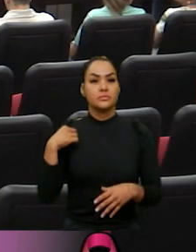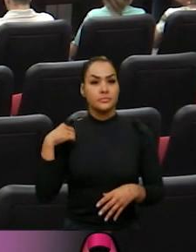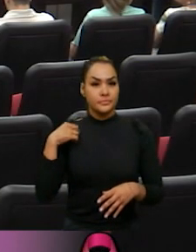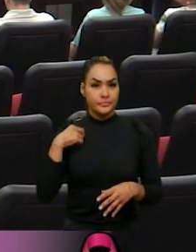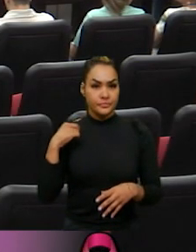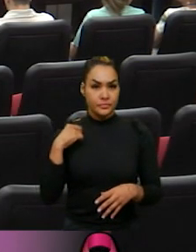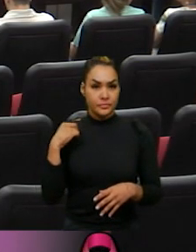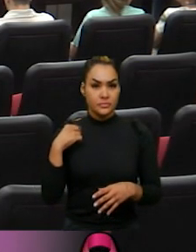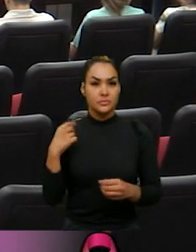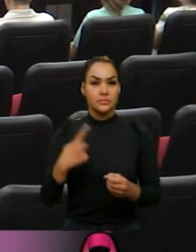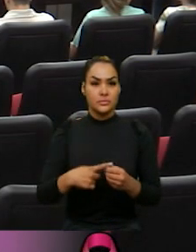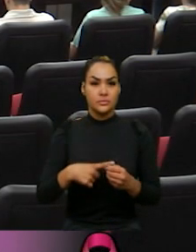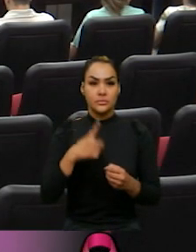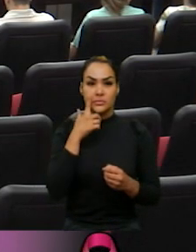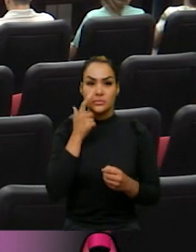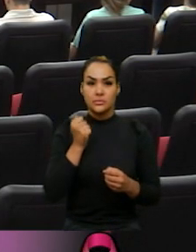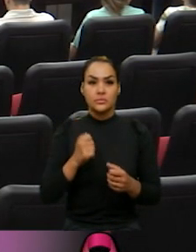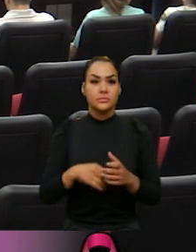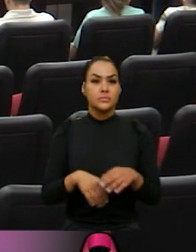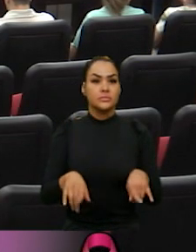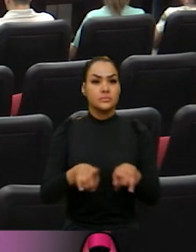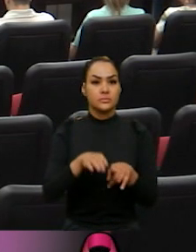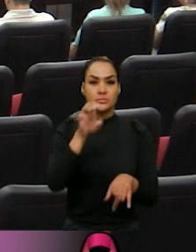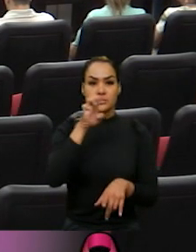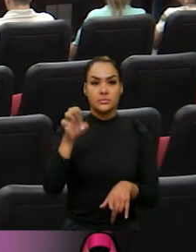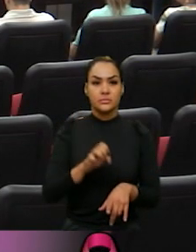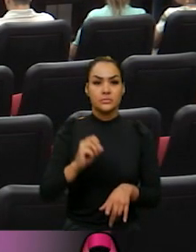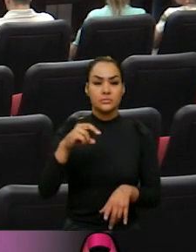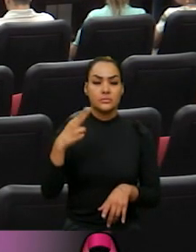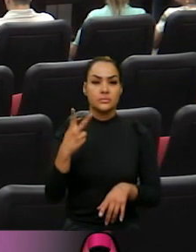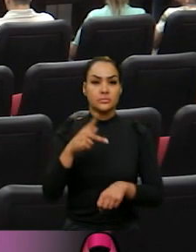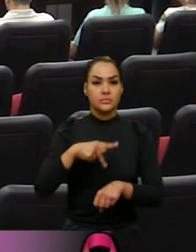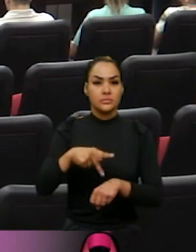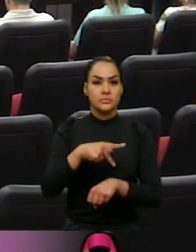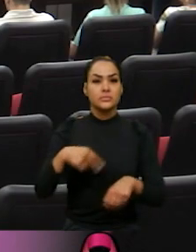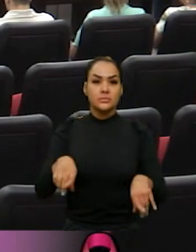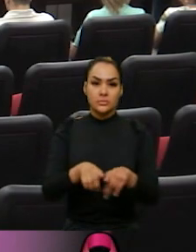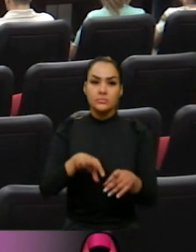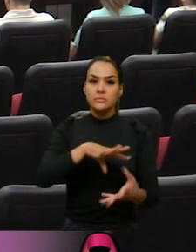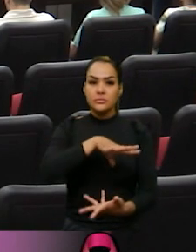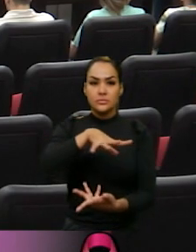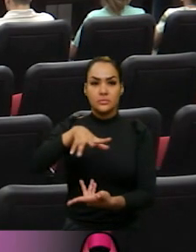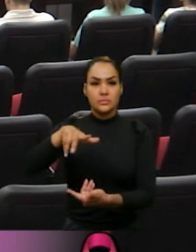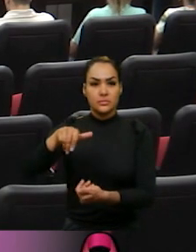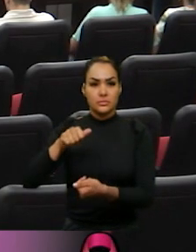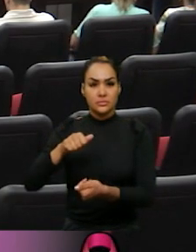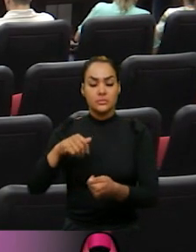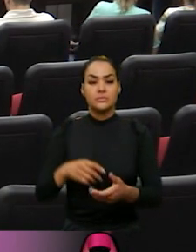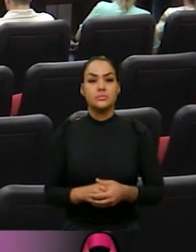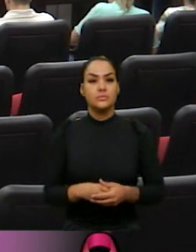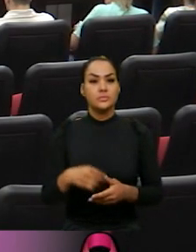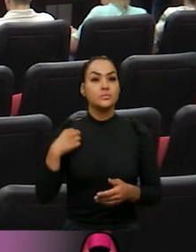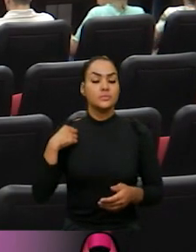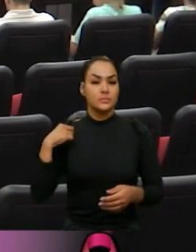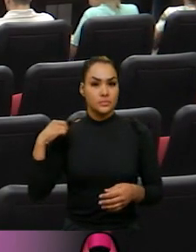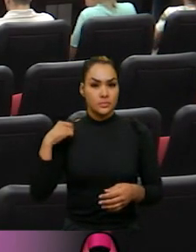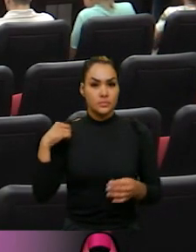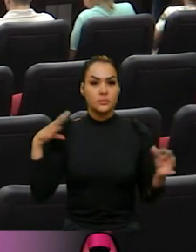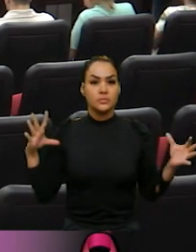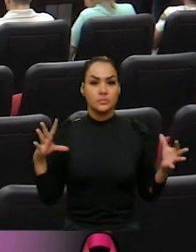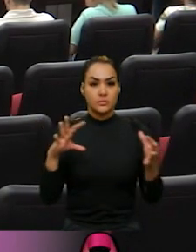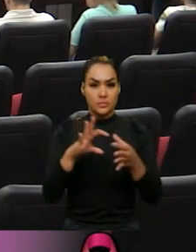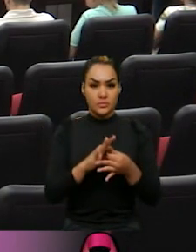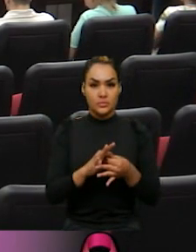nosso estado, do nosso país, inclusive do mundo todo, onde os voluntários se juntam